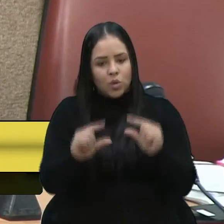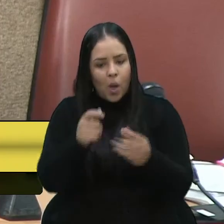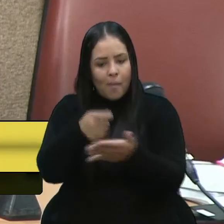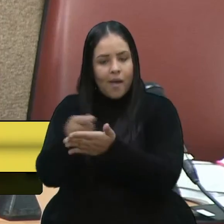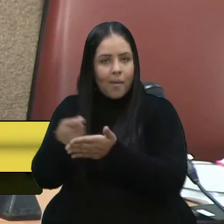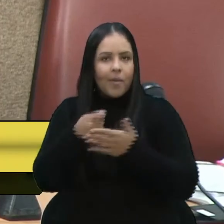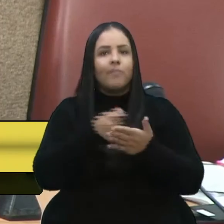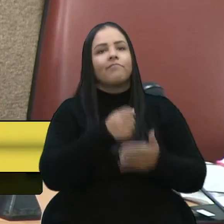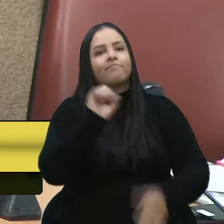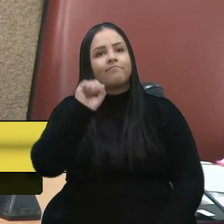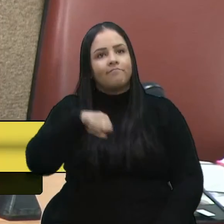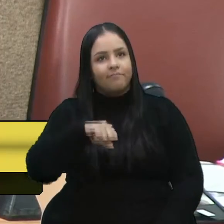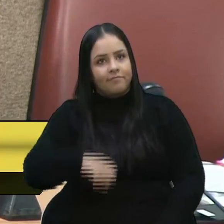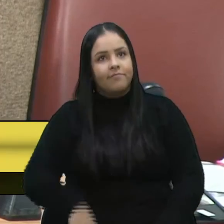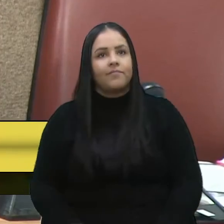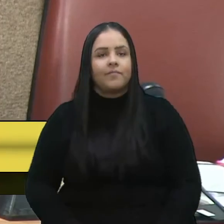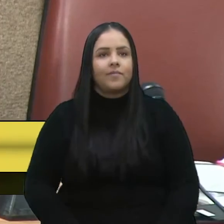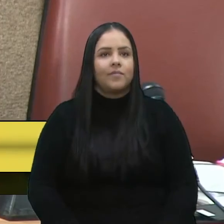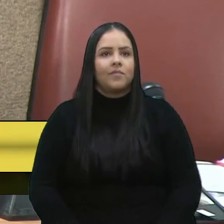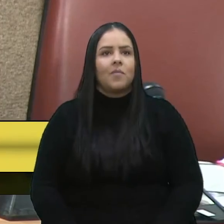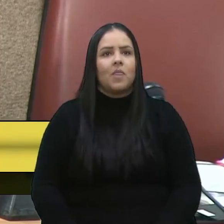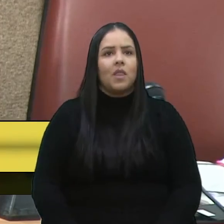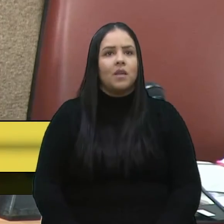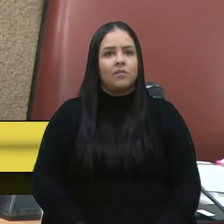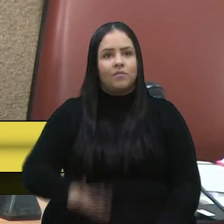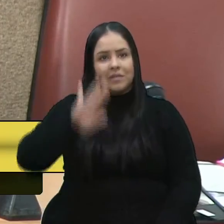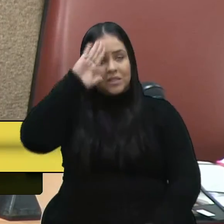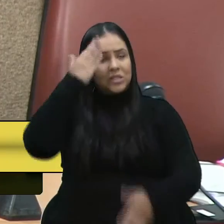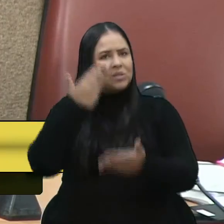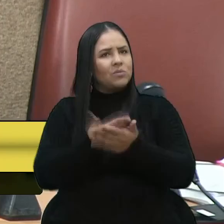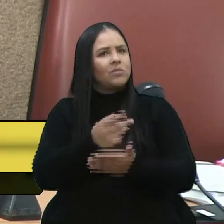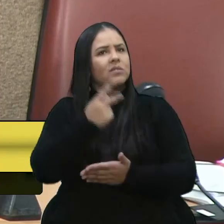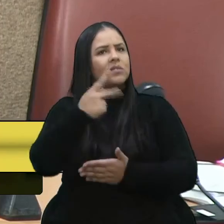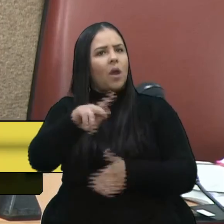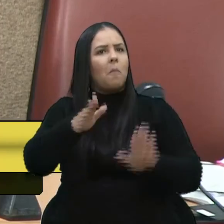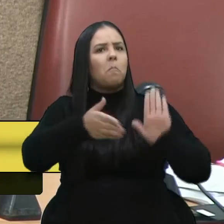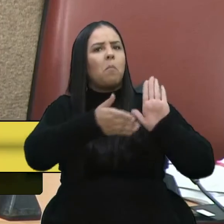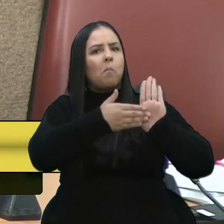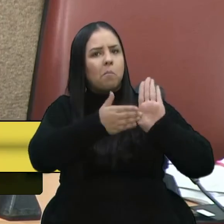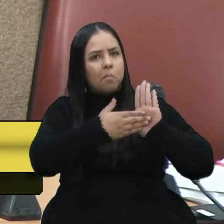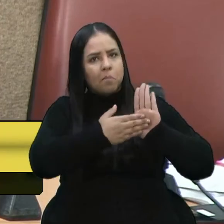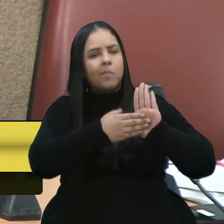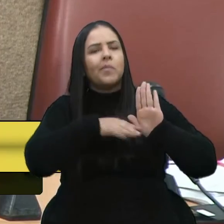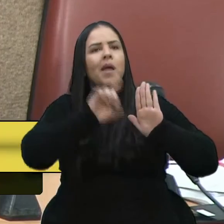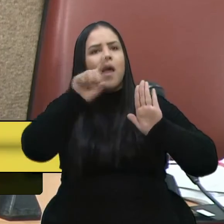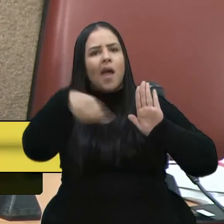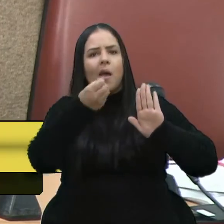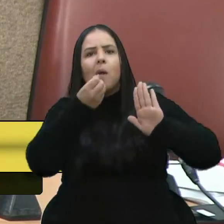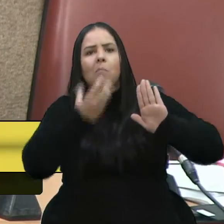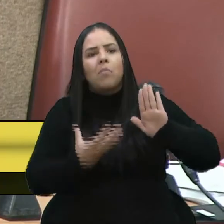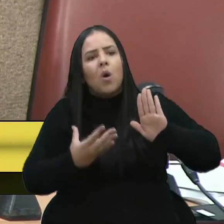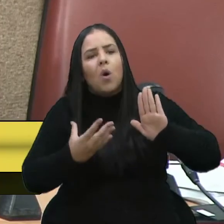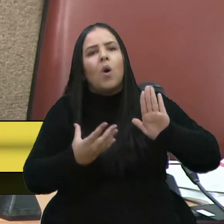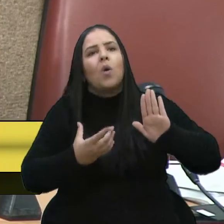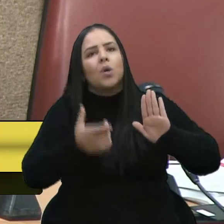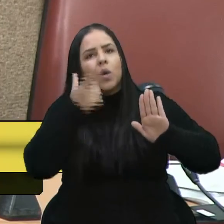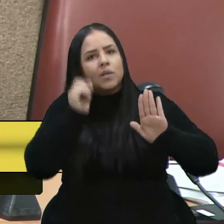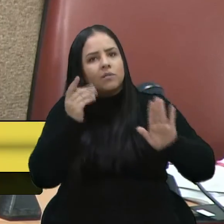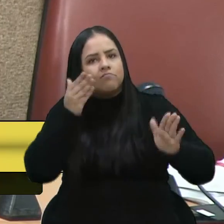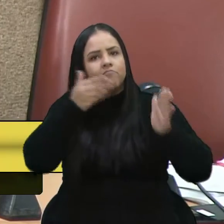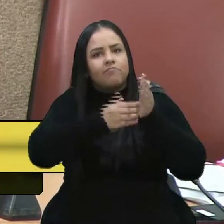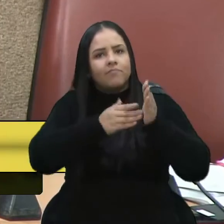né? Então, acho que a sua proposta ela vem ao encontro, né, dessa ideia de redução de tarifa,